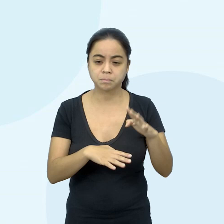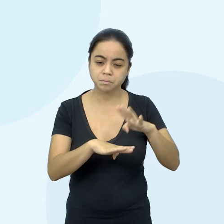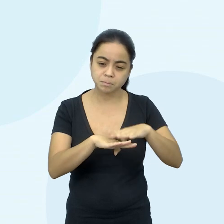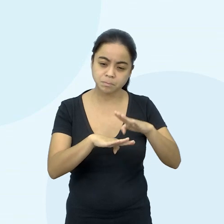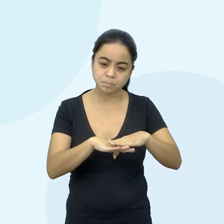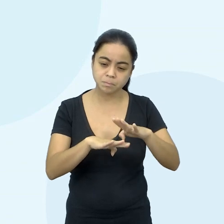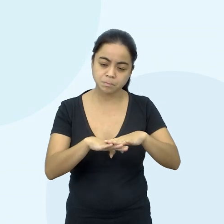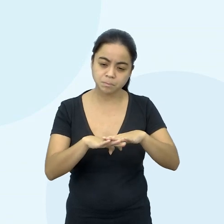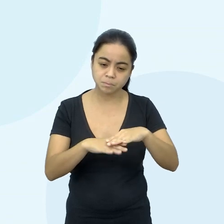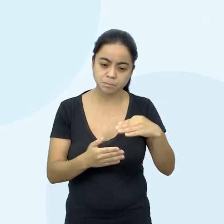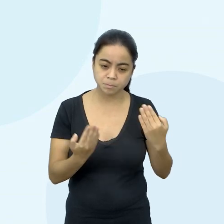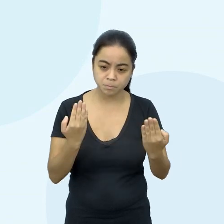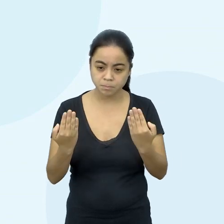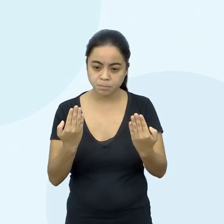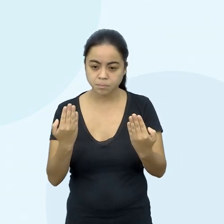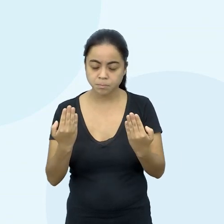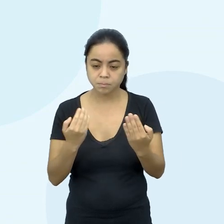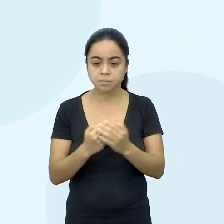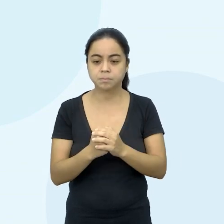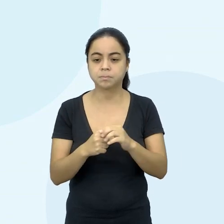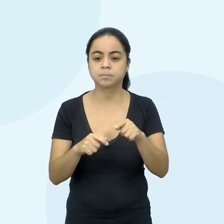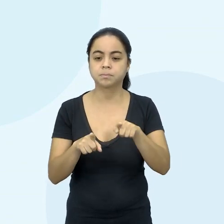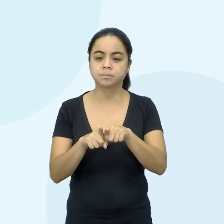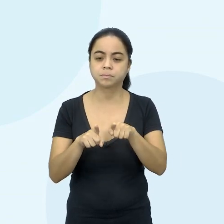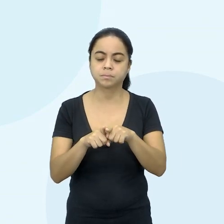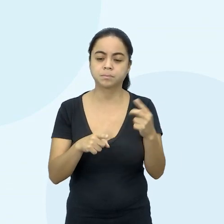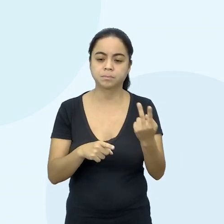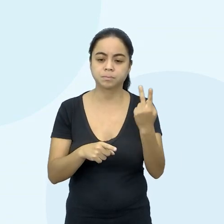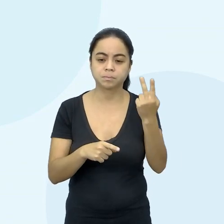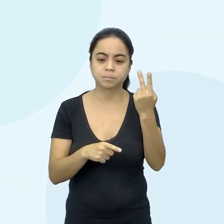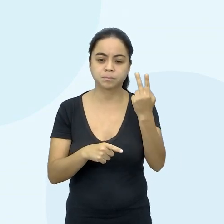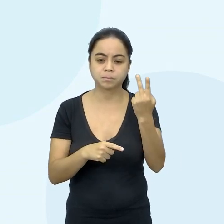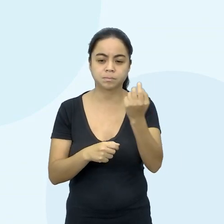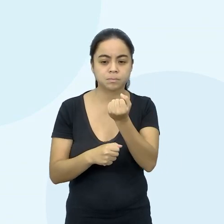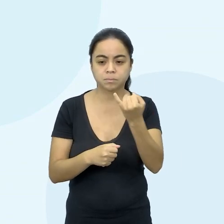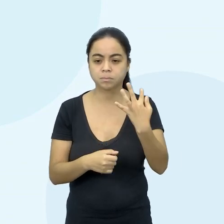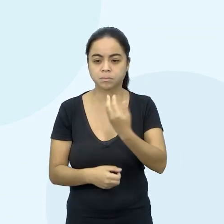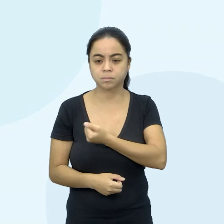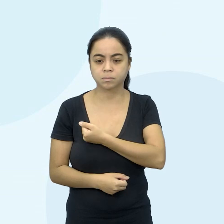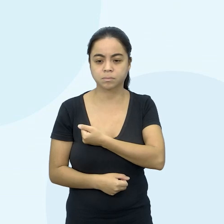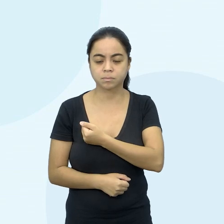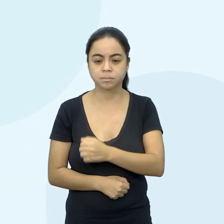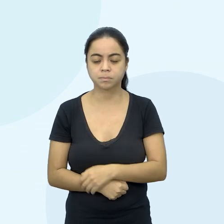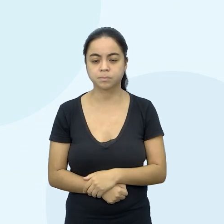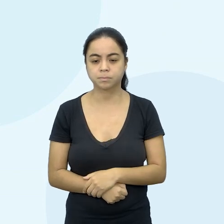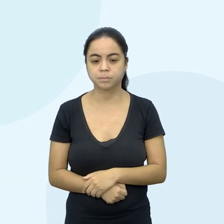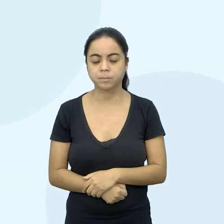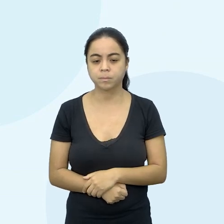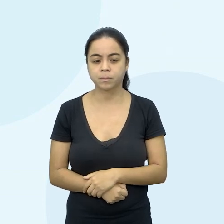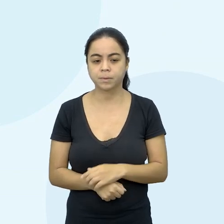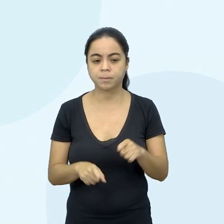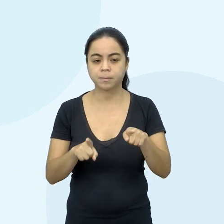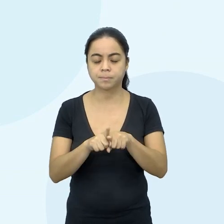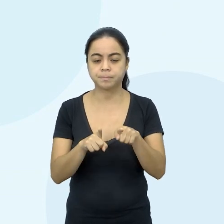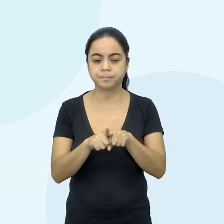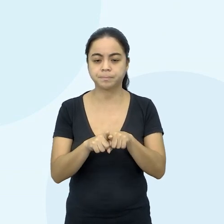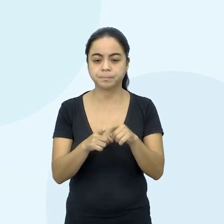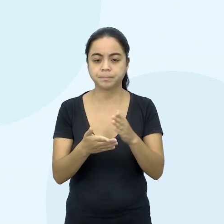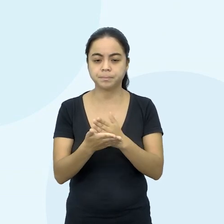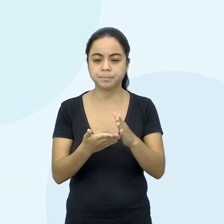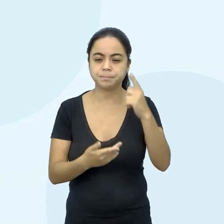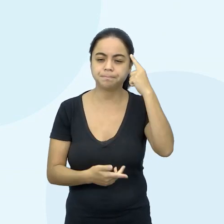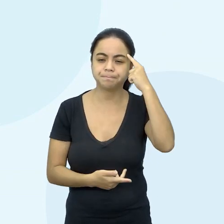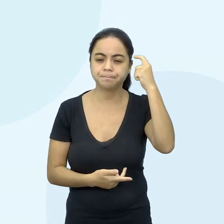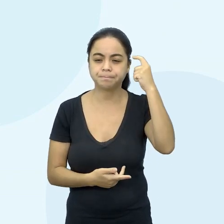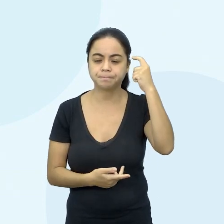matemáticas, conversões de valores. Já levantamos alguns resultados, já levantaram algumas ideias,